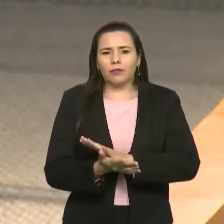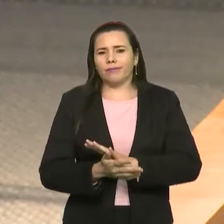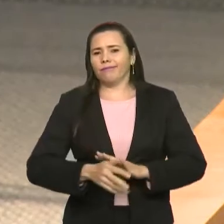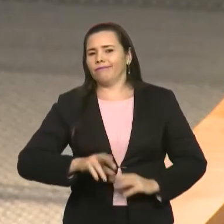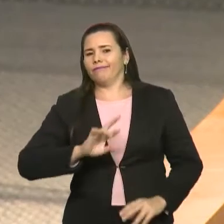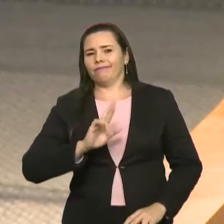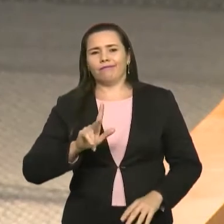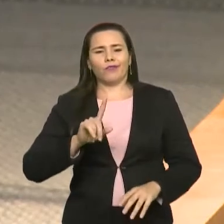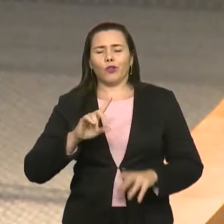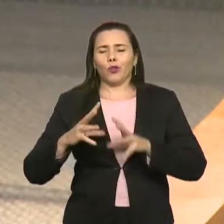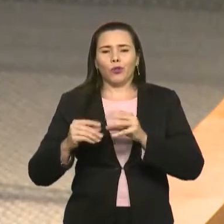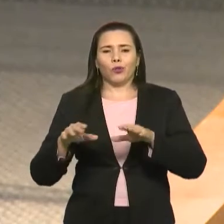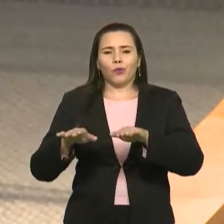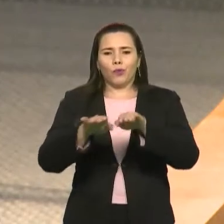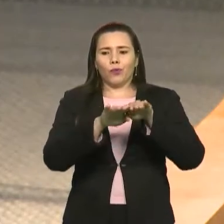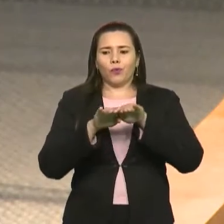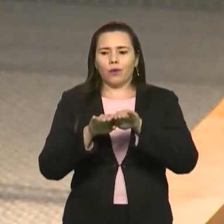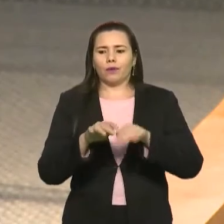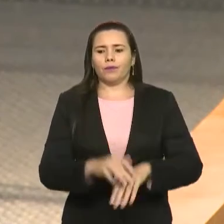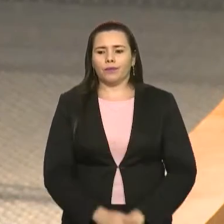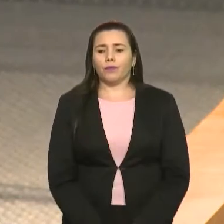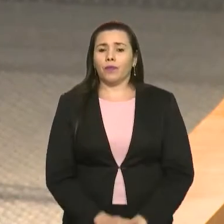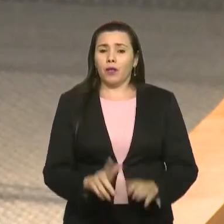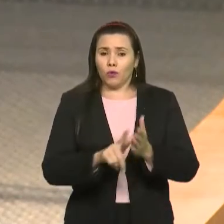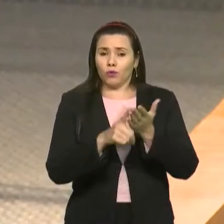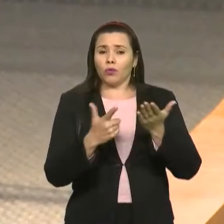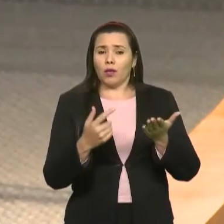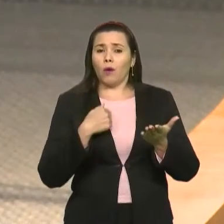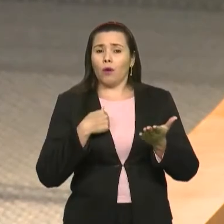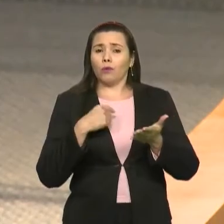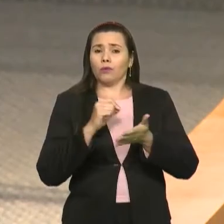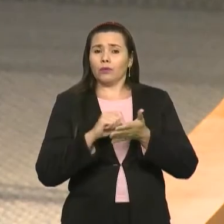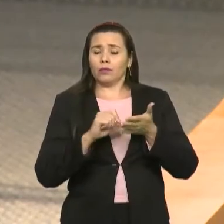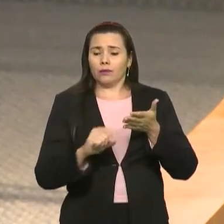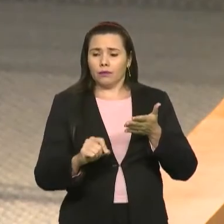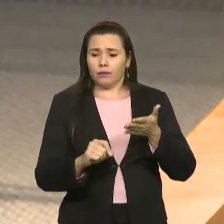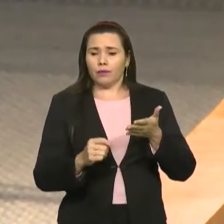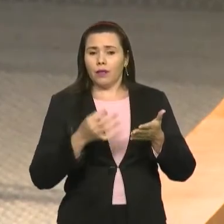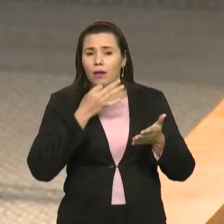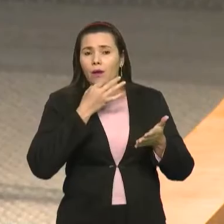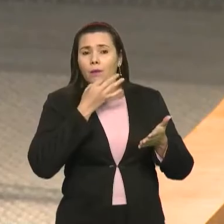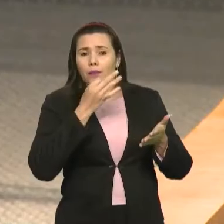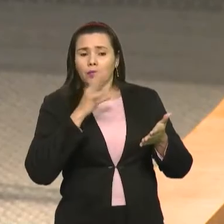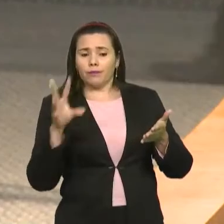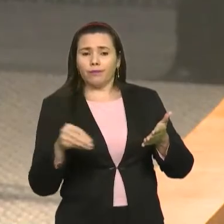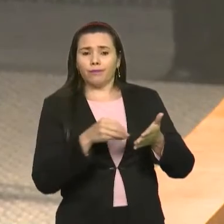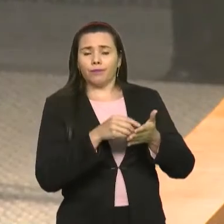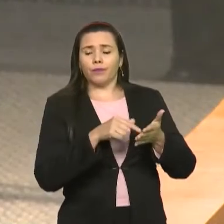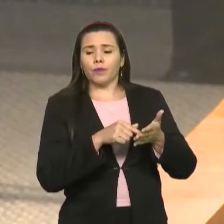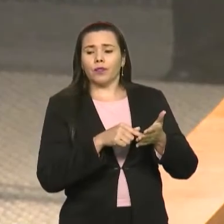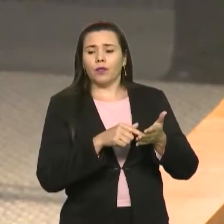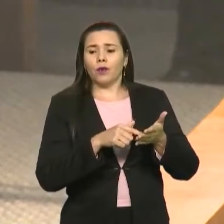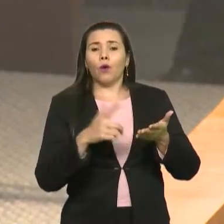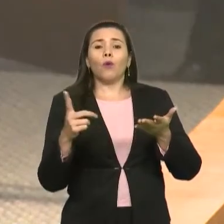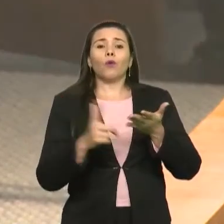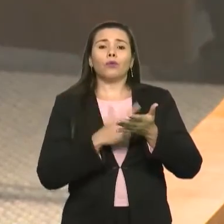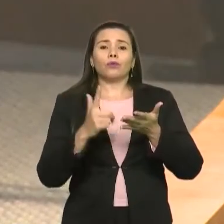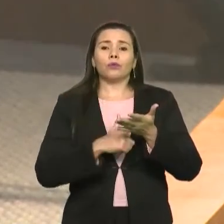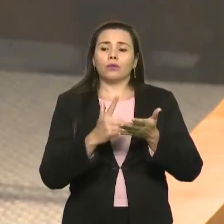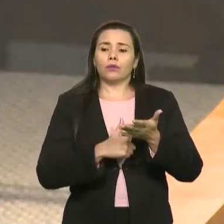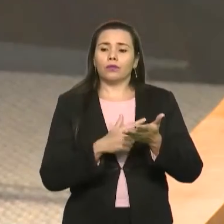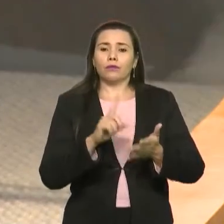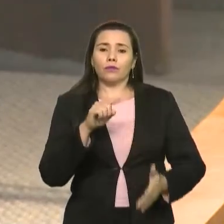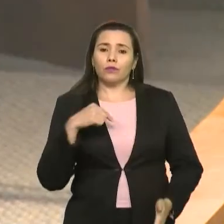ali naquele jornal que eu escrevi nas colunas, ali pertencente àquele espaço, que gerou um livro que nós construímos